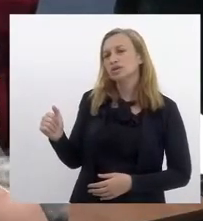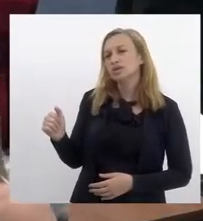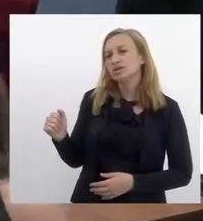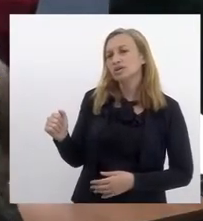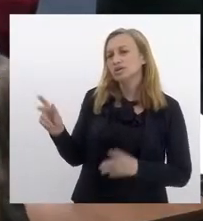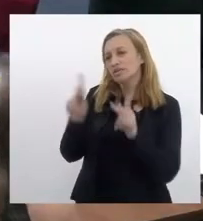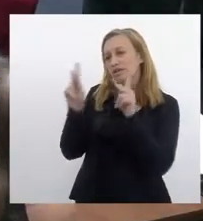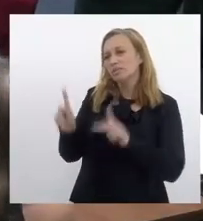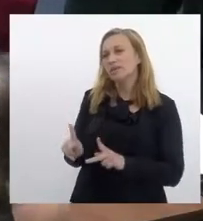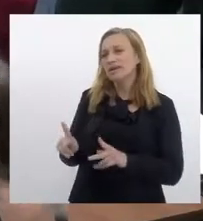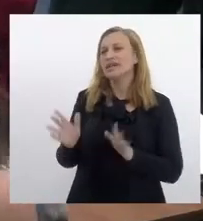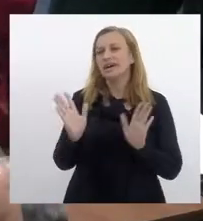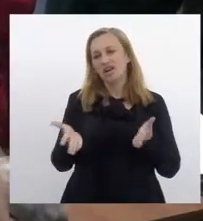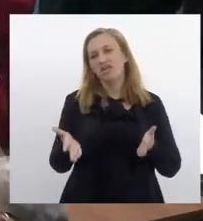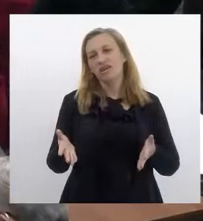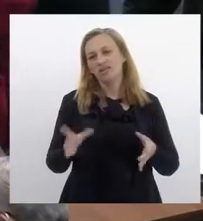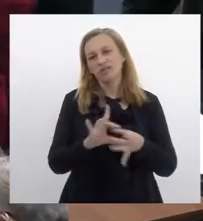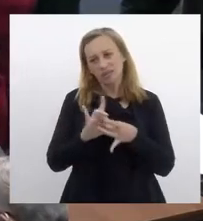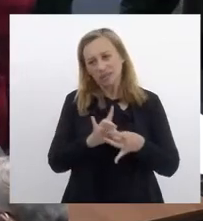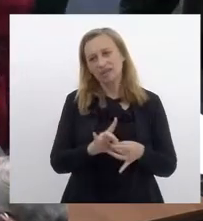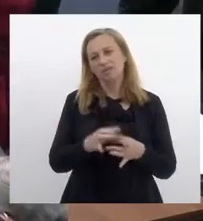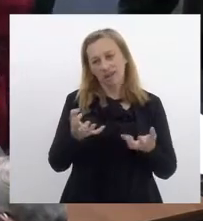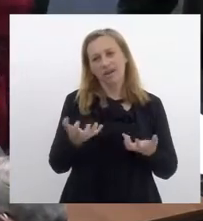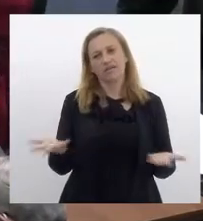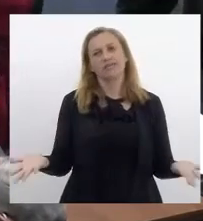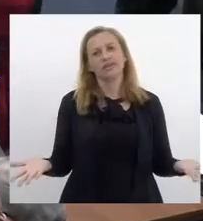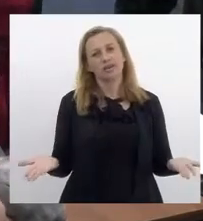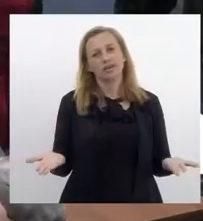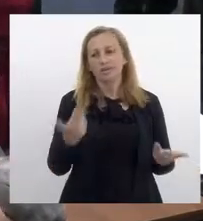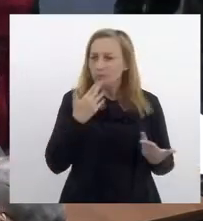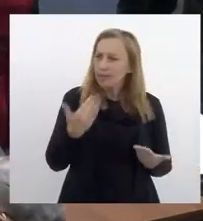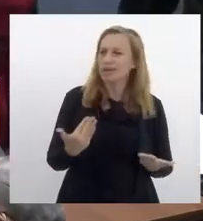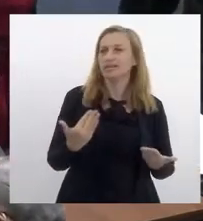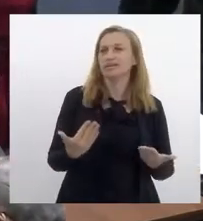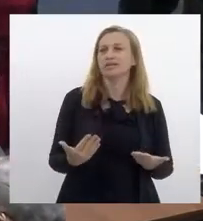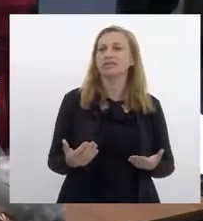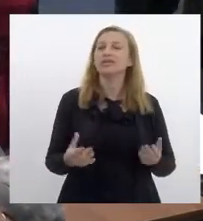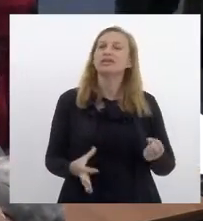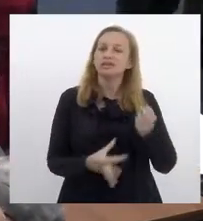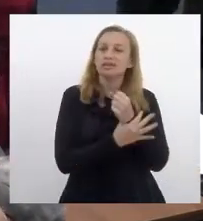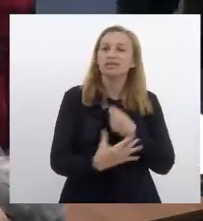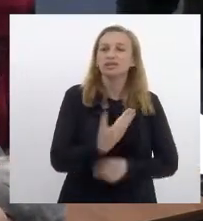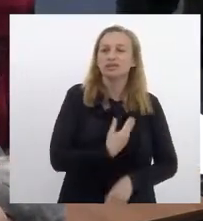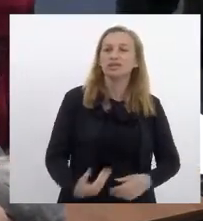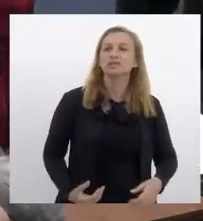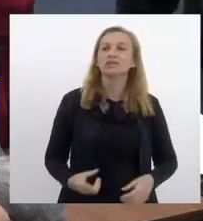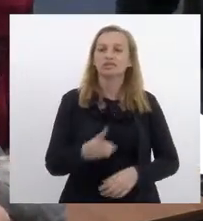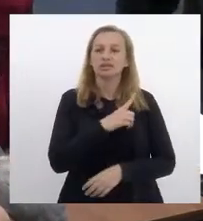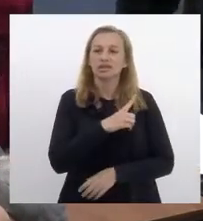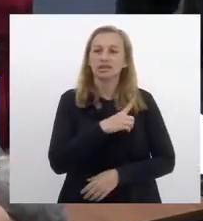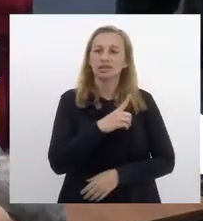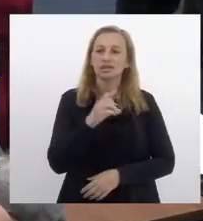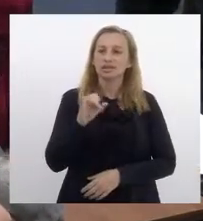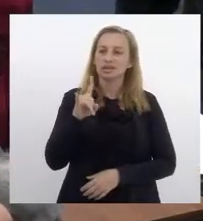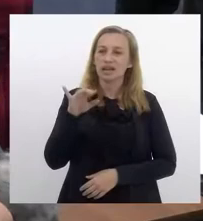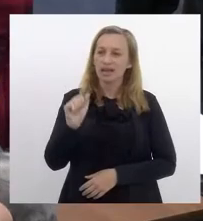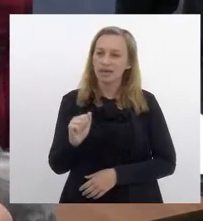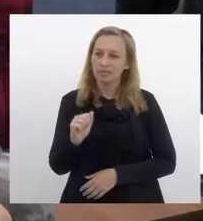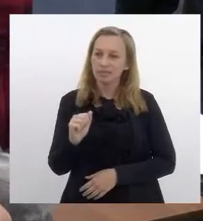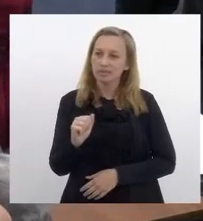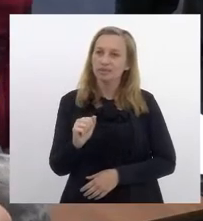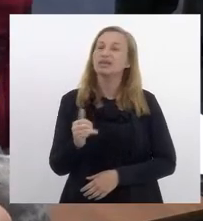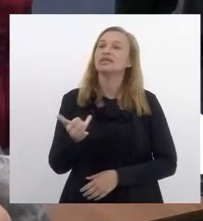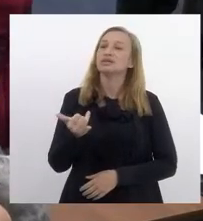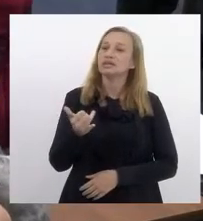isso? Por favor. Pela Comissão de Segurança Pública, delegado Coronel Sale...